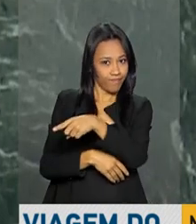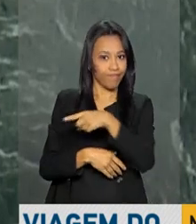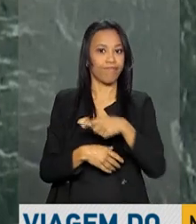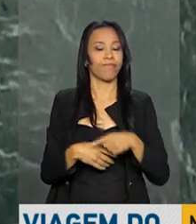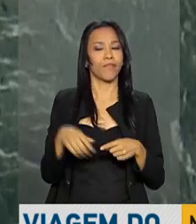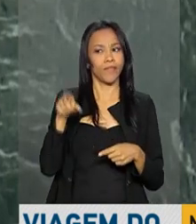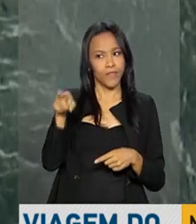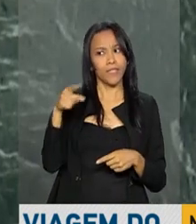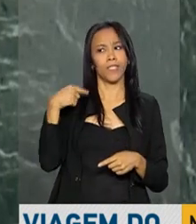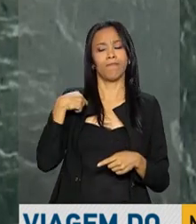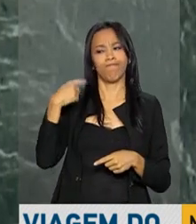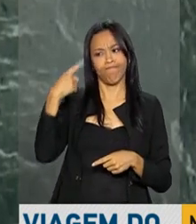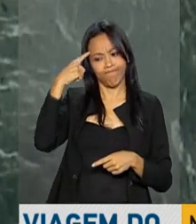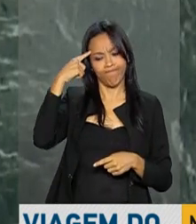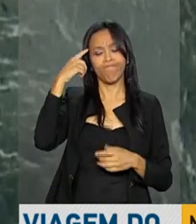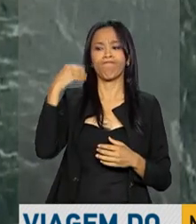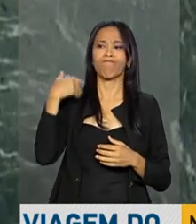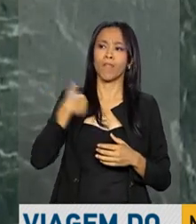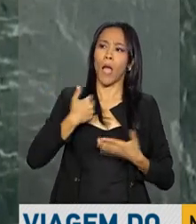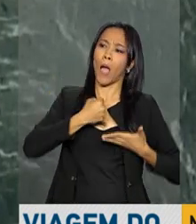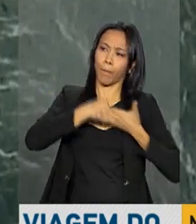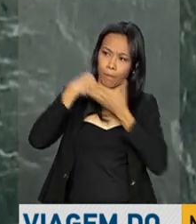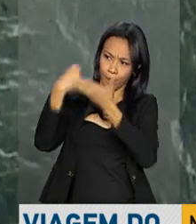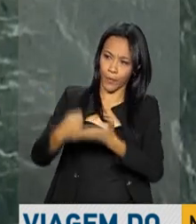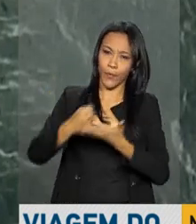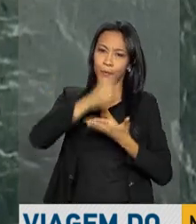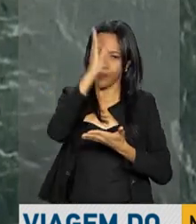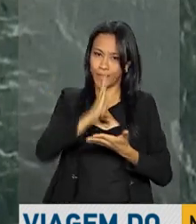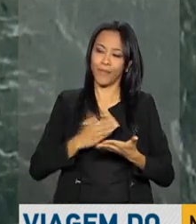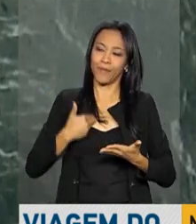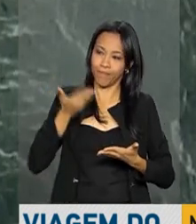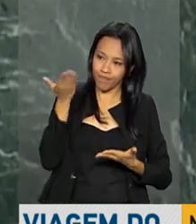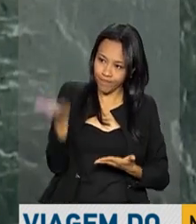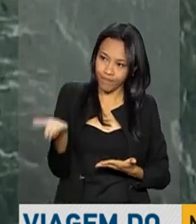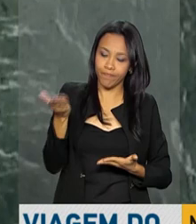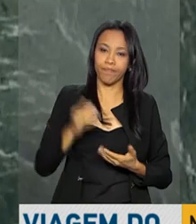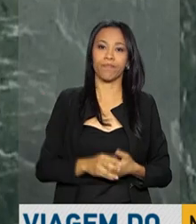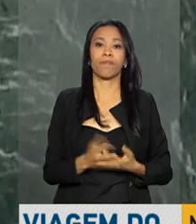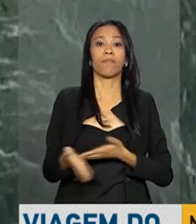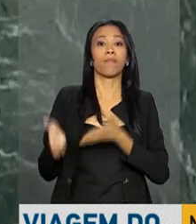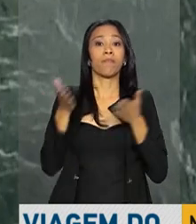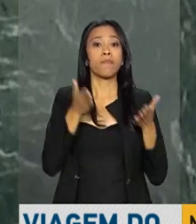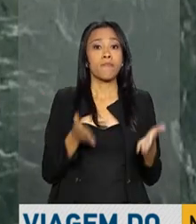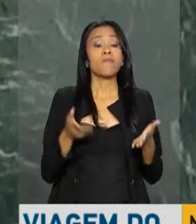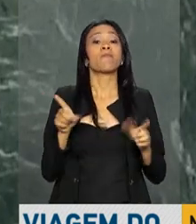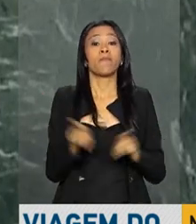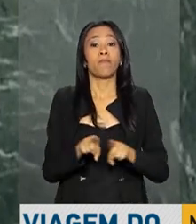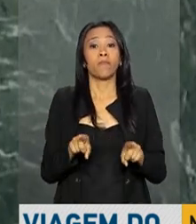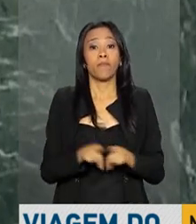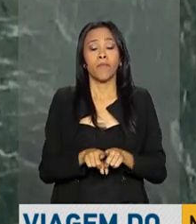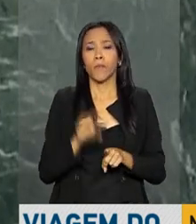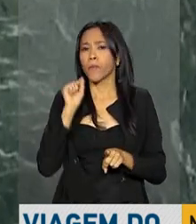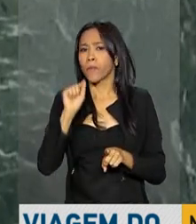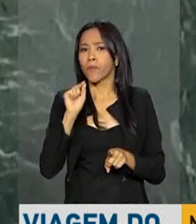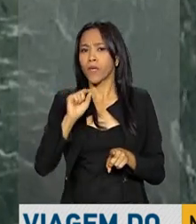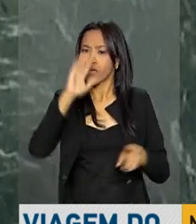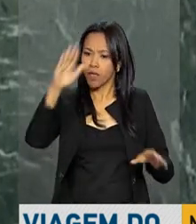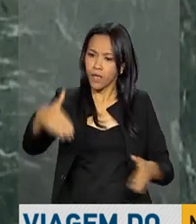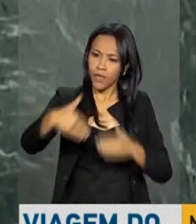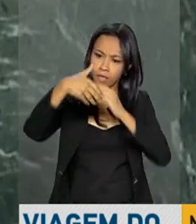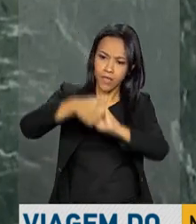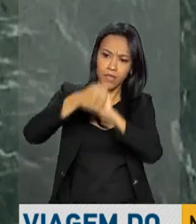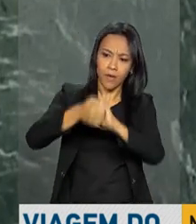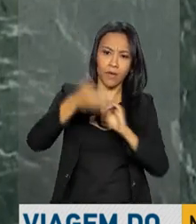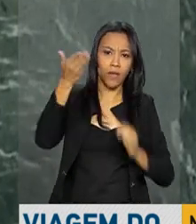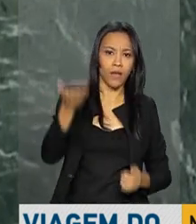presidente, com o apoio da delegação brasileira. Apraz-me ainda saudar o